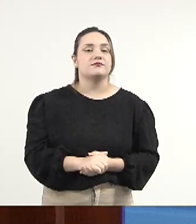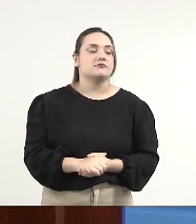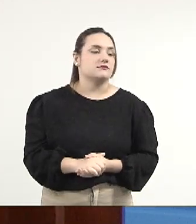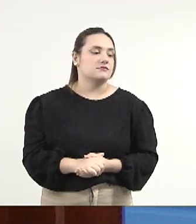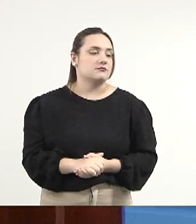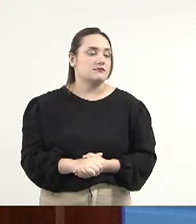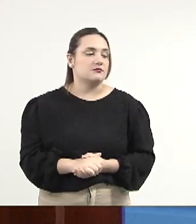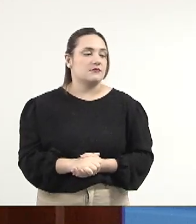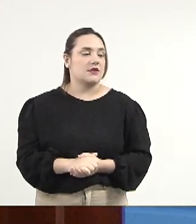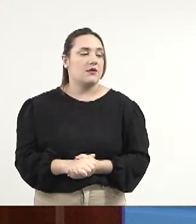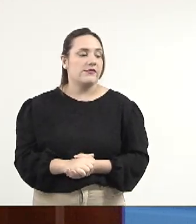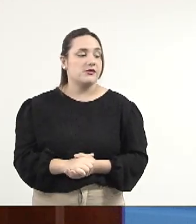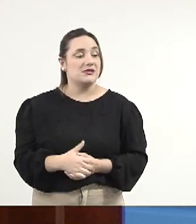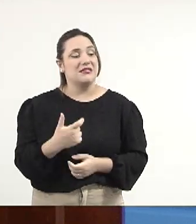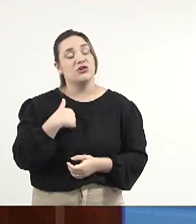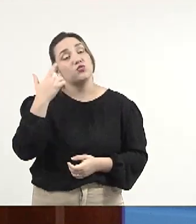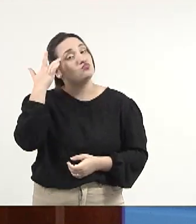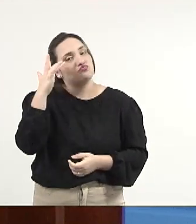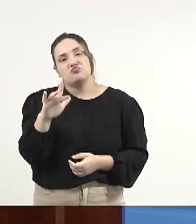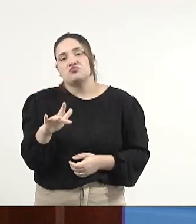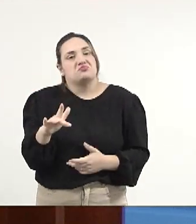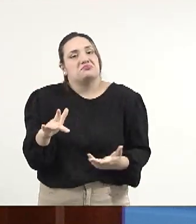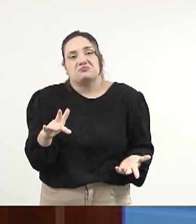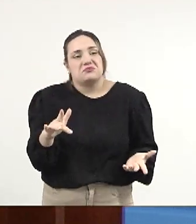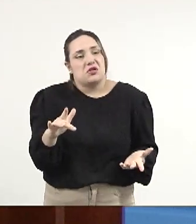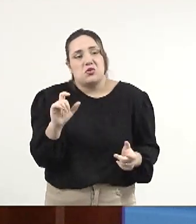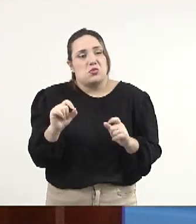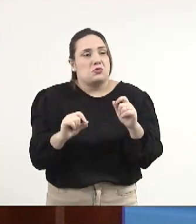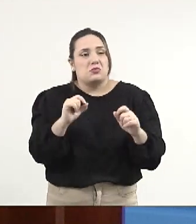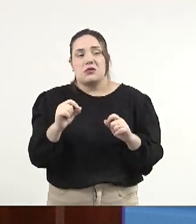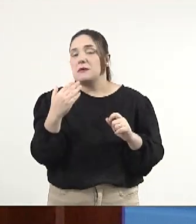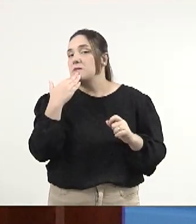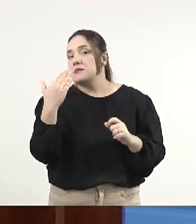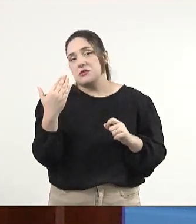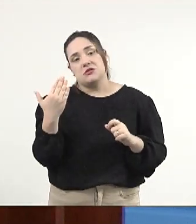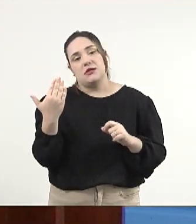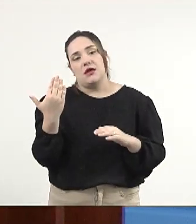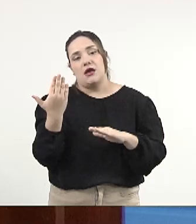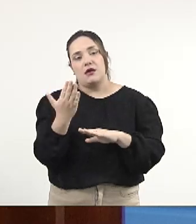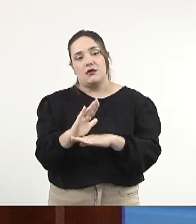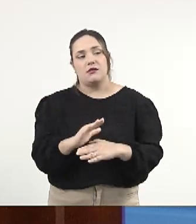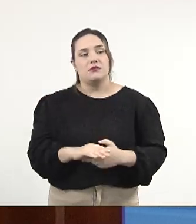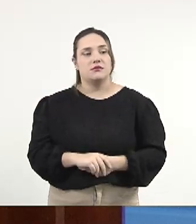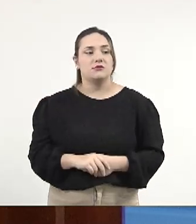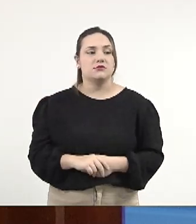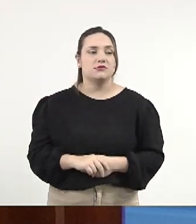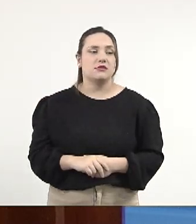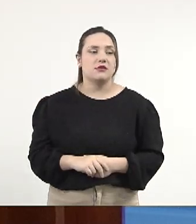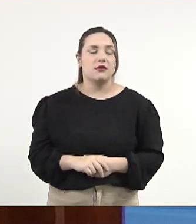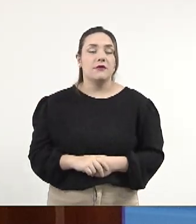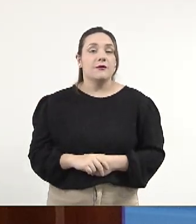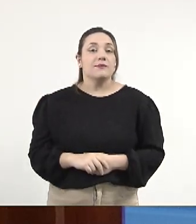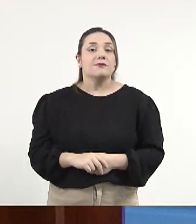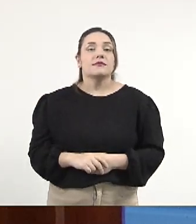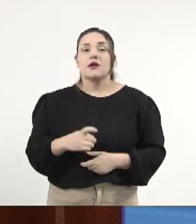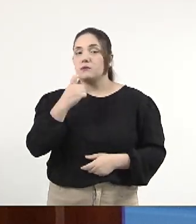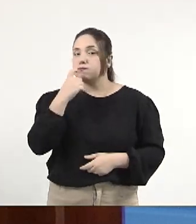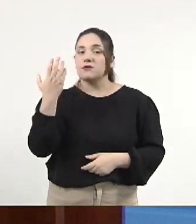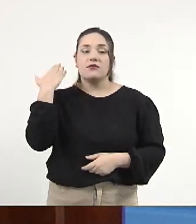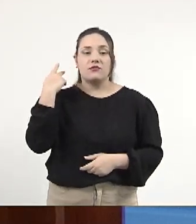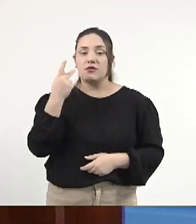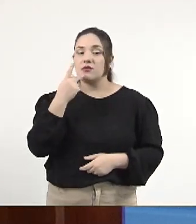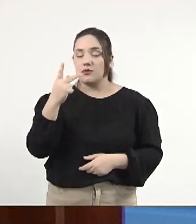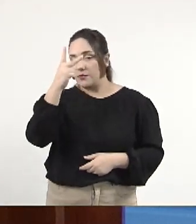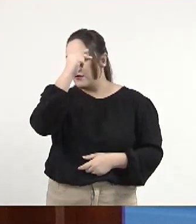Então eu não sei mais a quem elas vão recorrer, né? Agora, recentemente, disseram